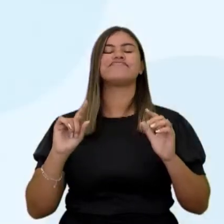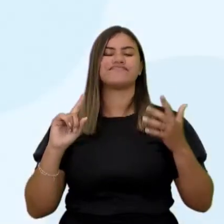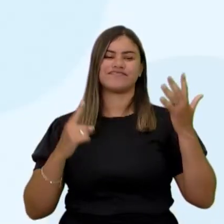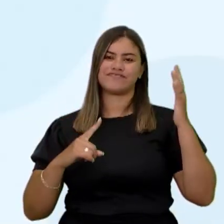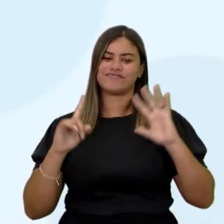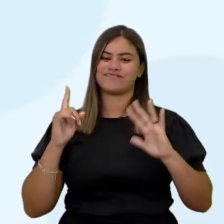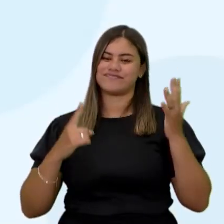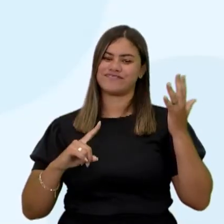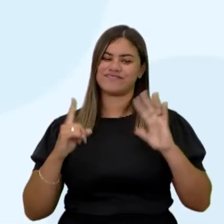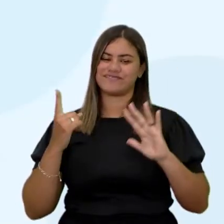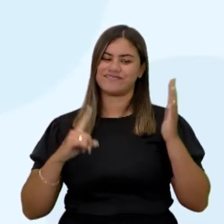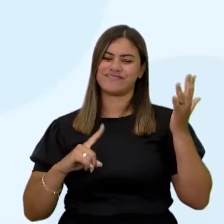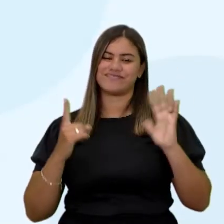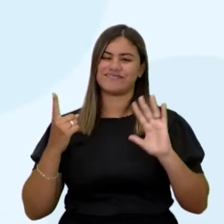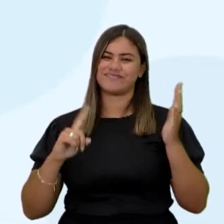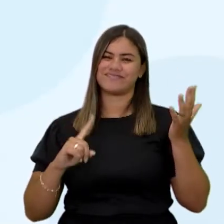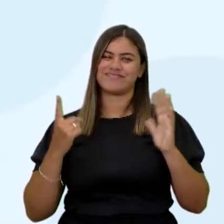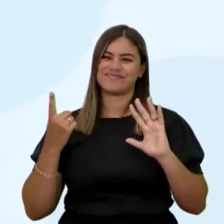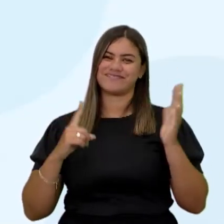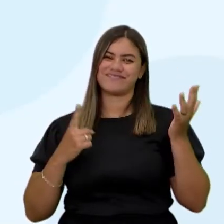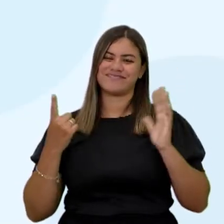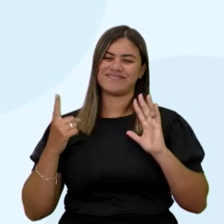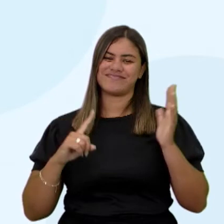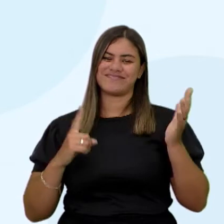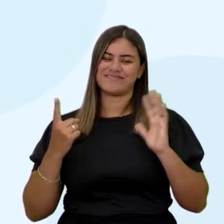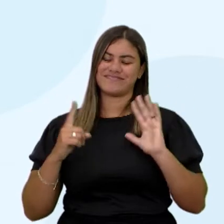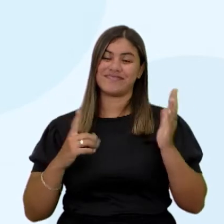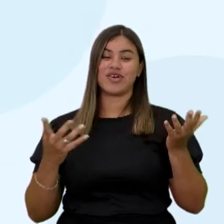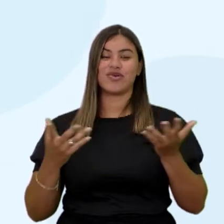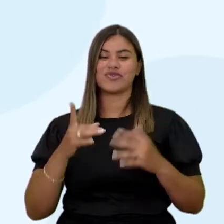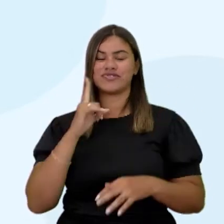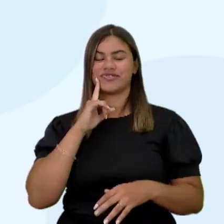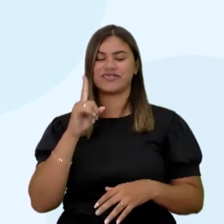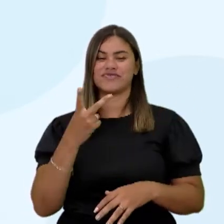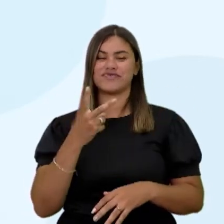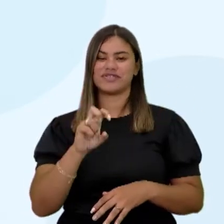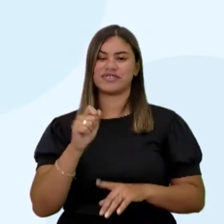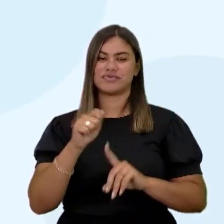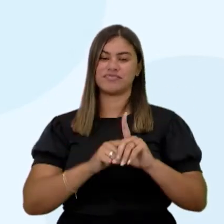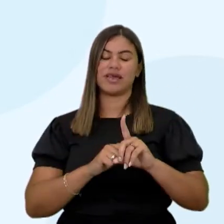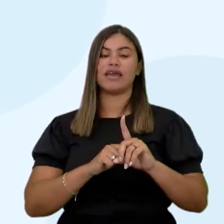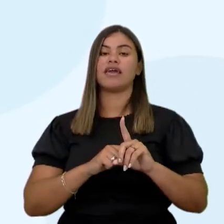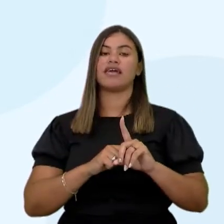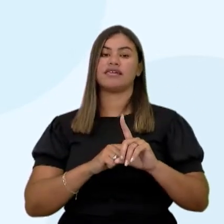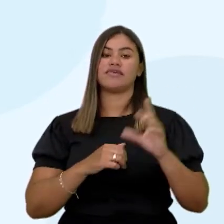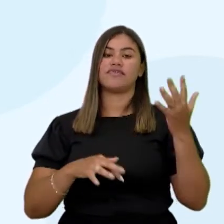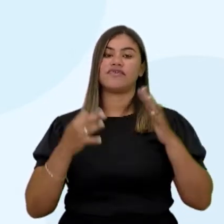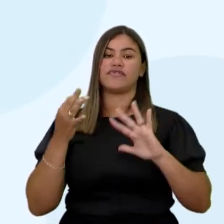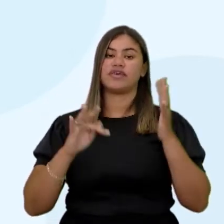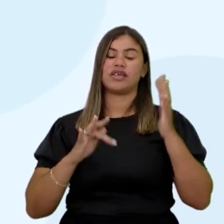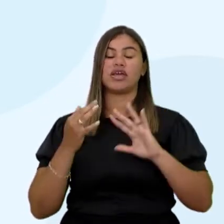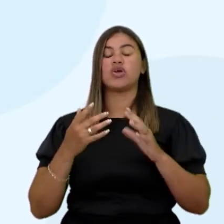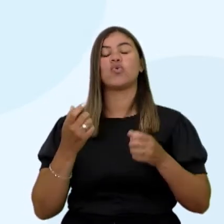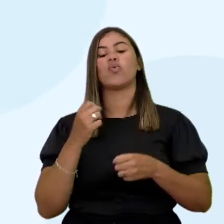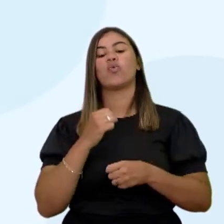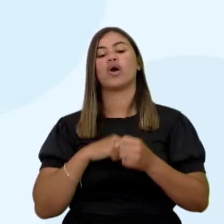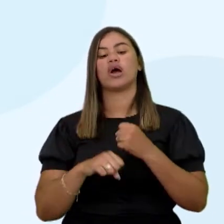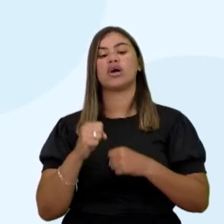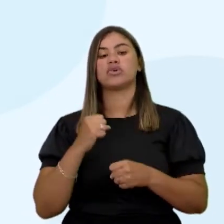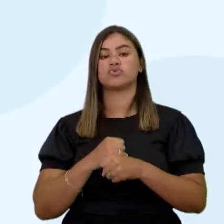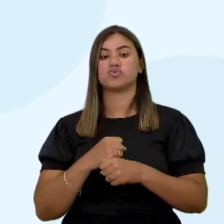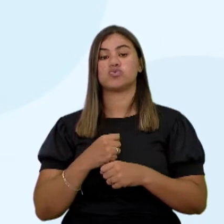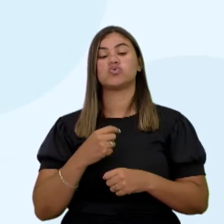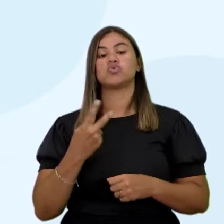Carnaval. Olha só a diferença, né? Estamos no dia 25 de fevereiro de 2022. Hoje seria a